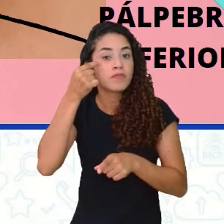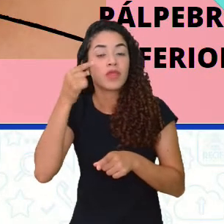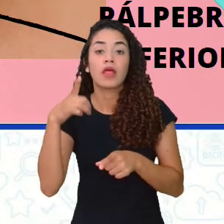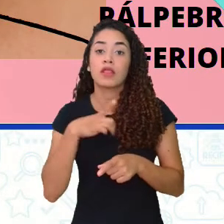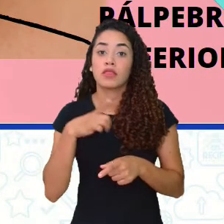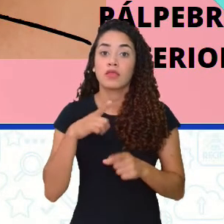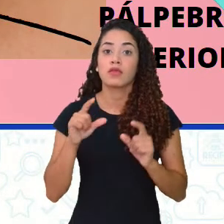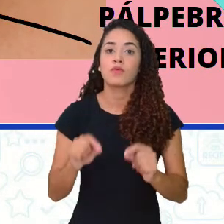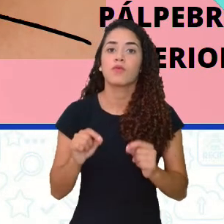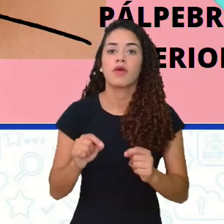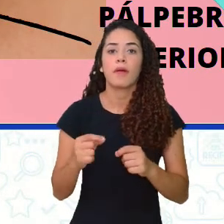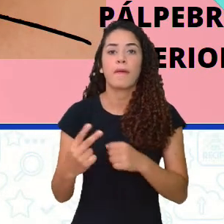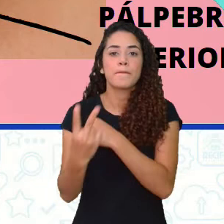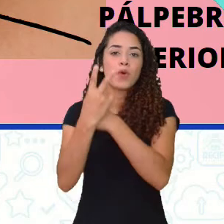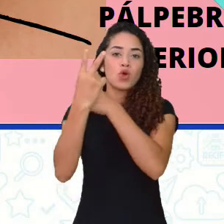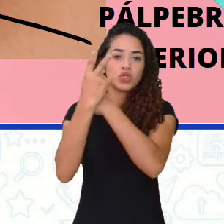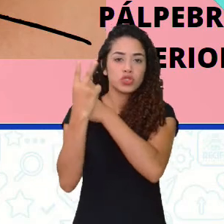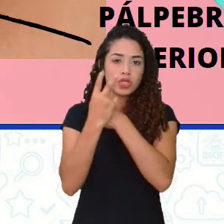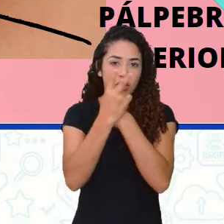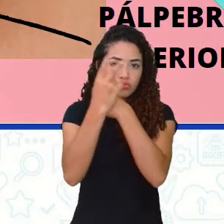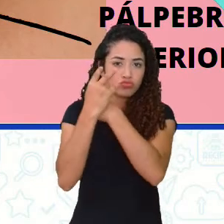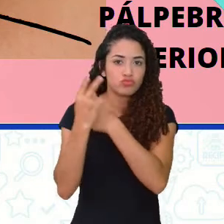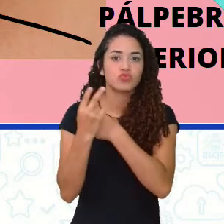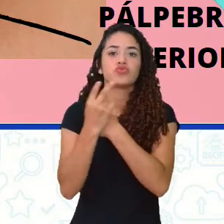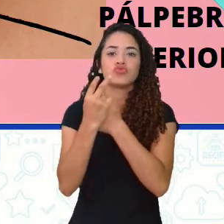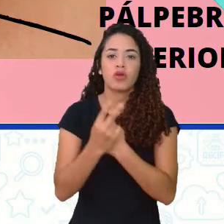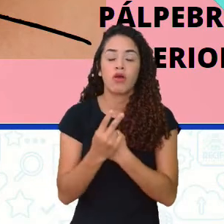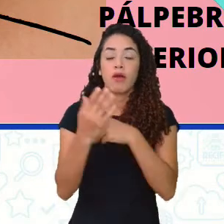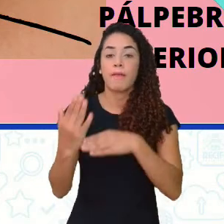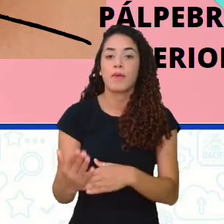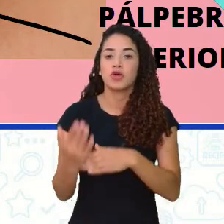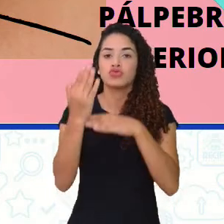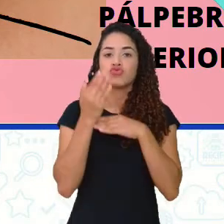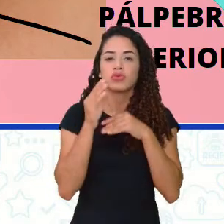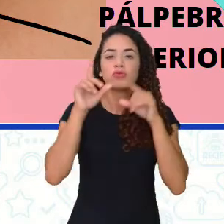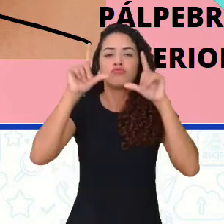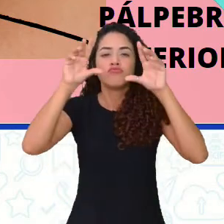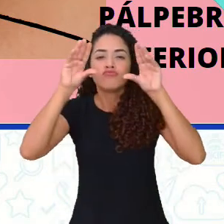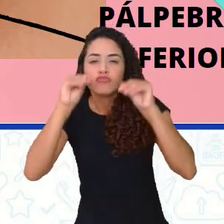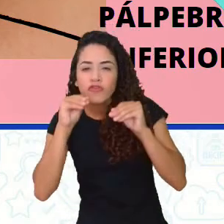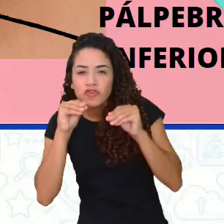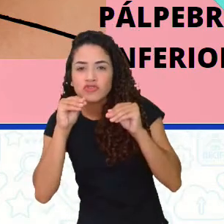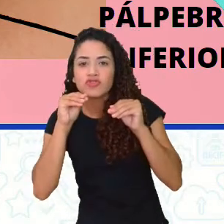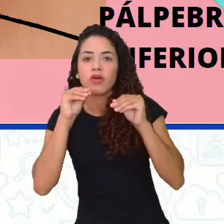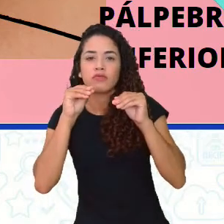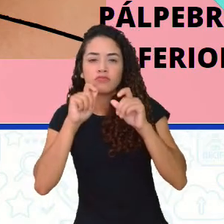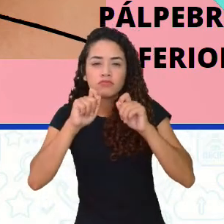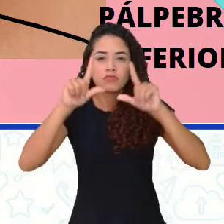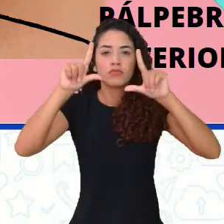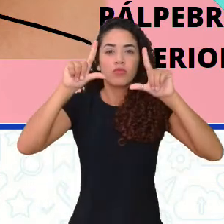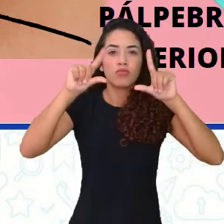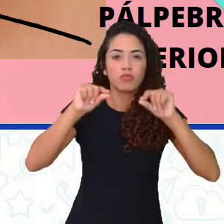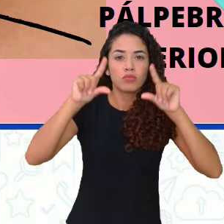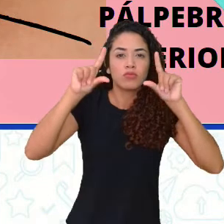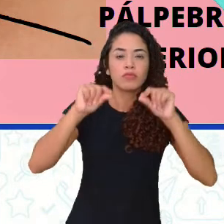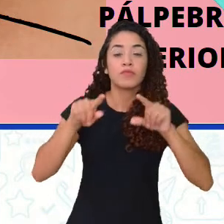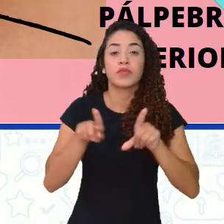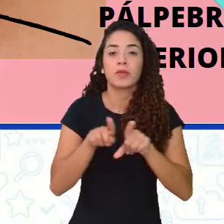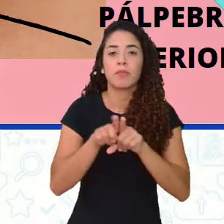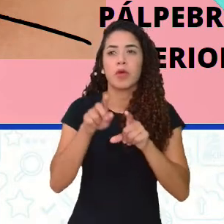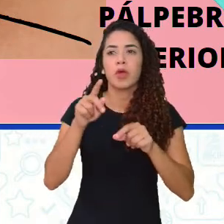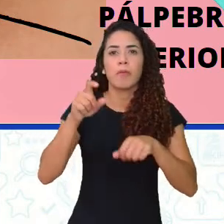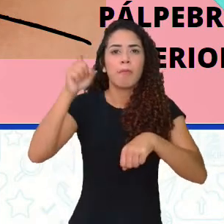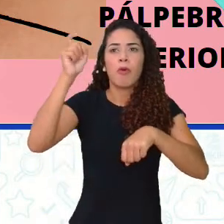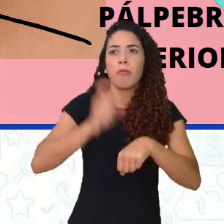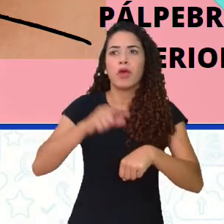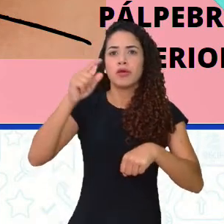função de proteção. Que ela é quem vai ajudar a piscar, a fechar, no momento de proteção. No momento que algo se aproxima, no momento